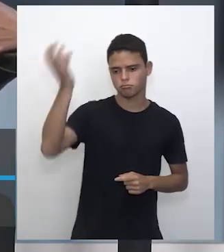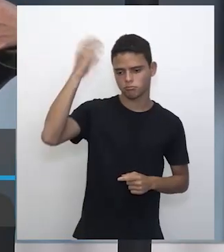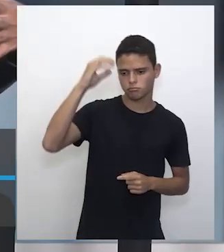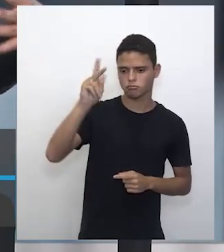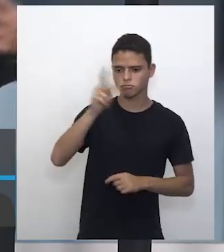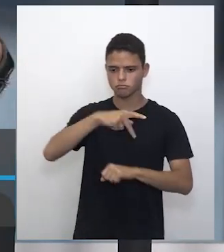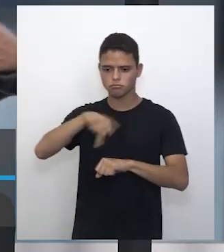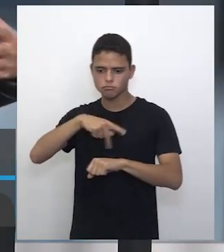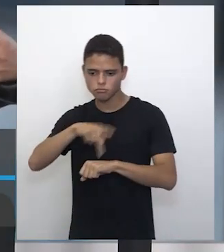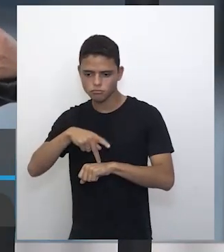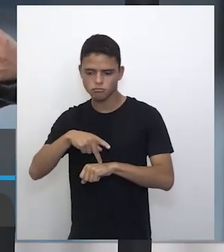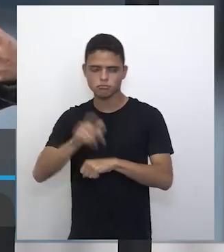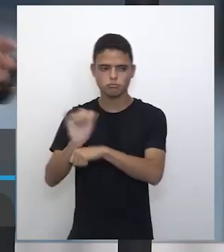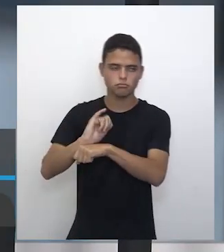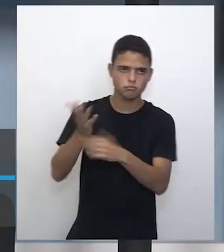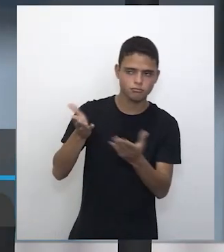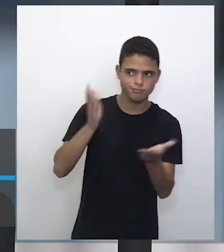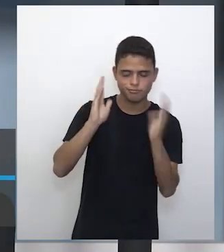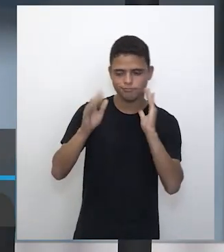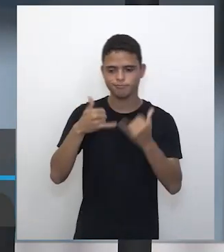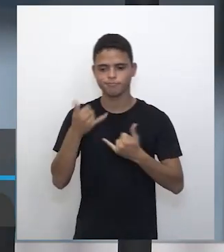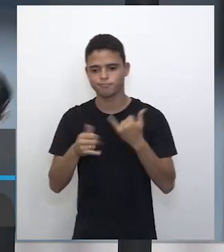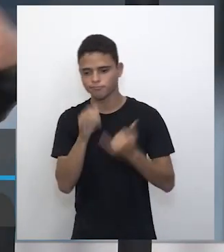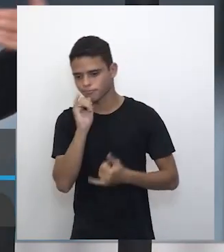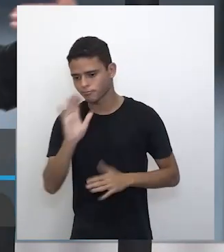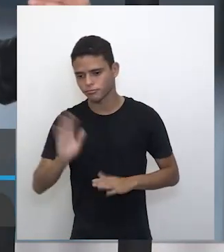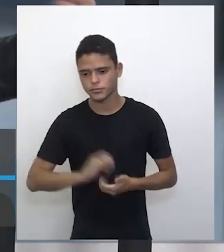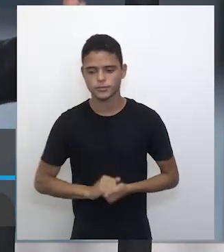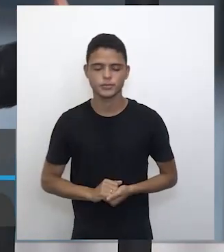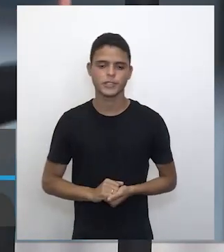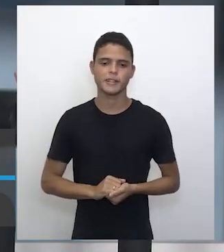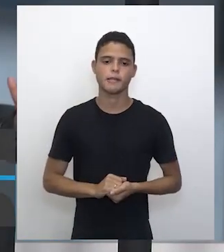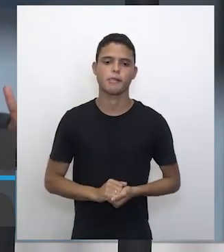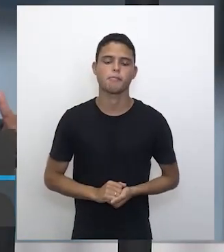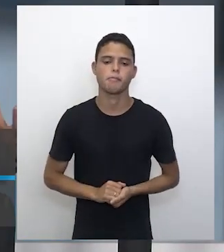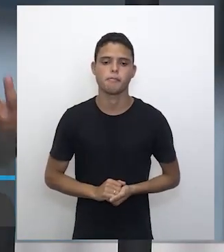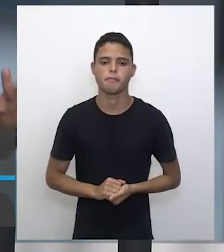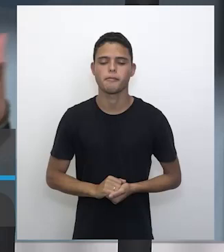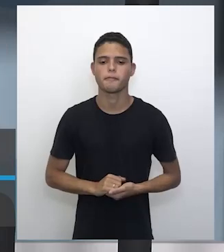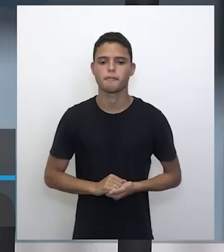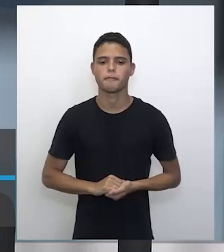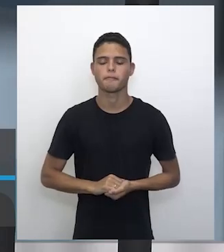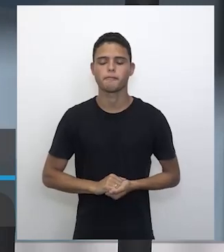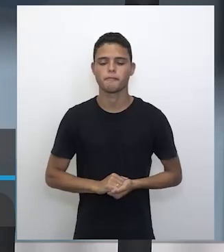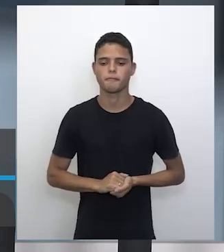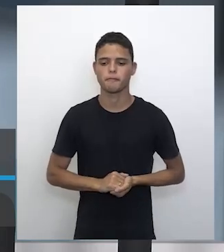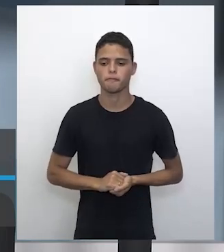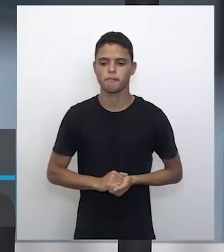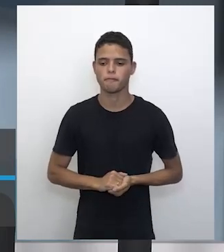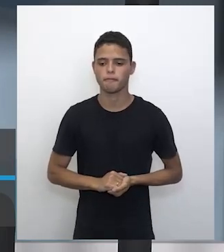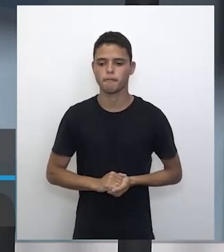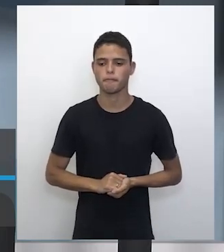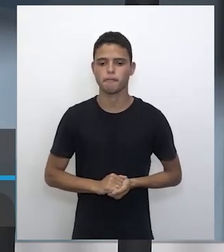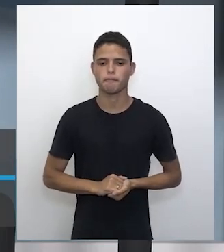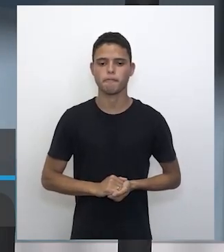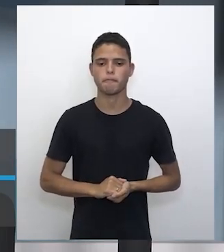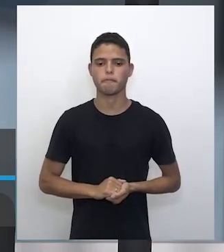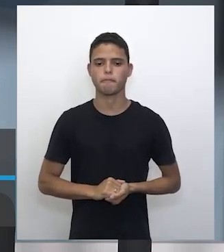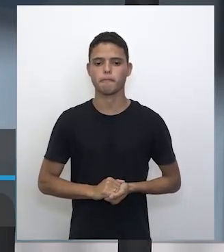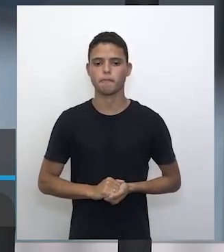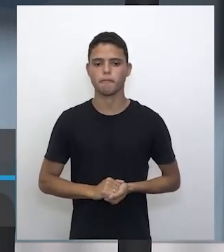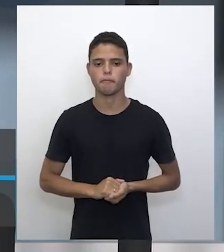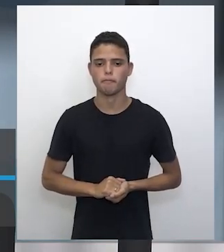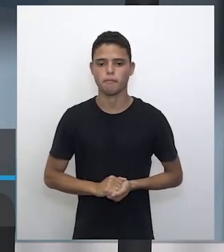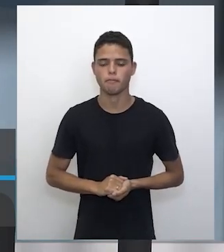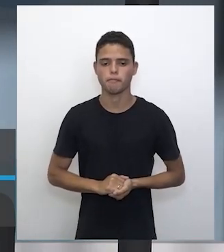país fosse Facebook ou Twitter, cada um fosse um país, nós teríamos ali embaixadores que estão ali na